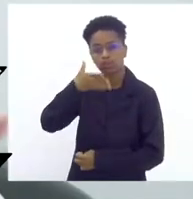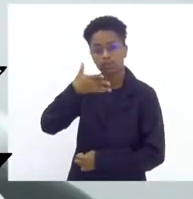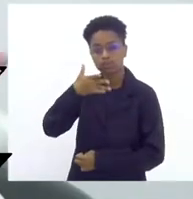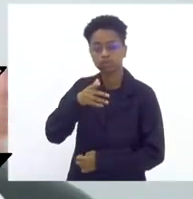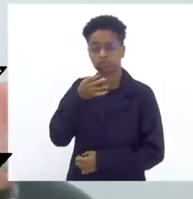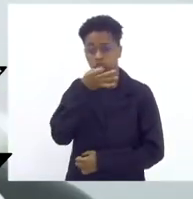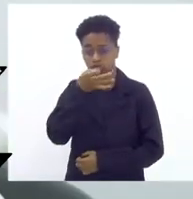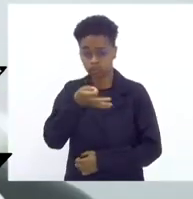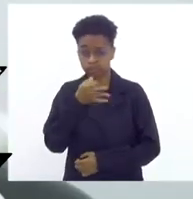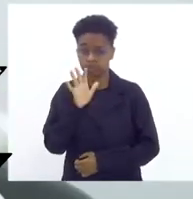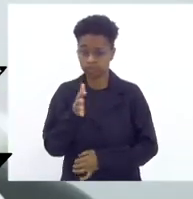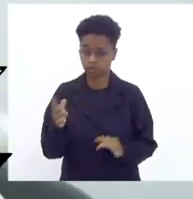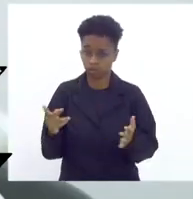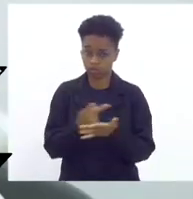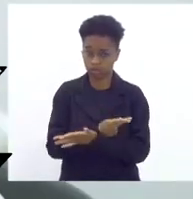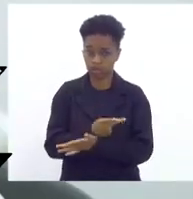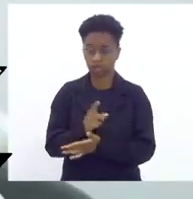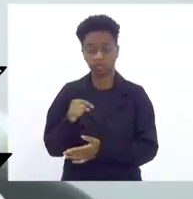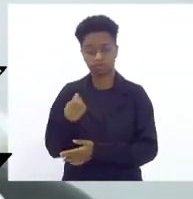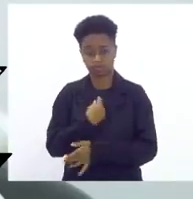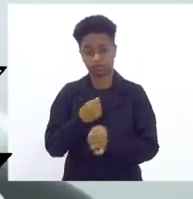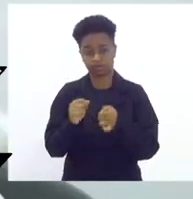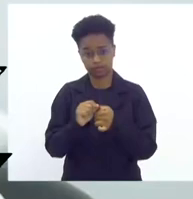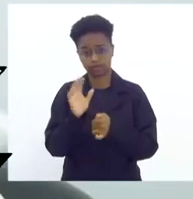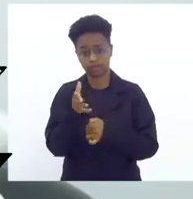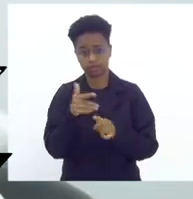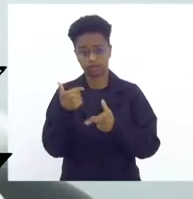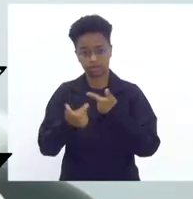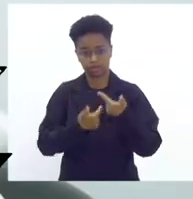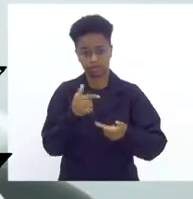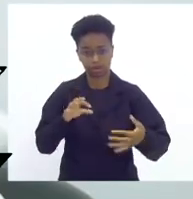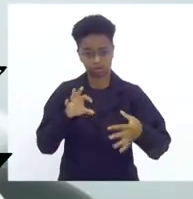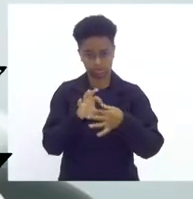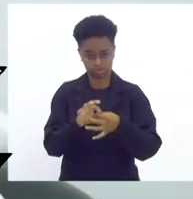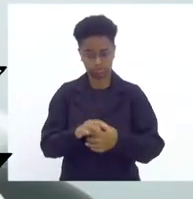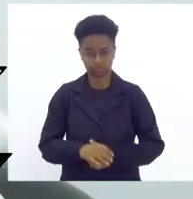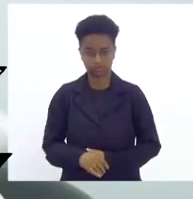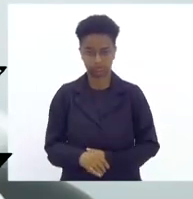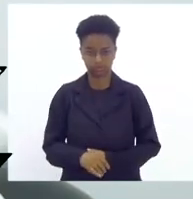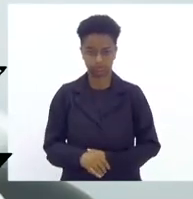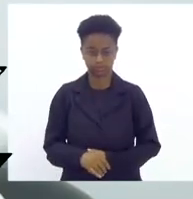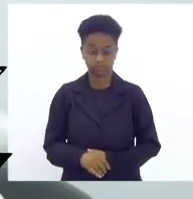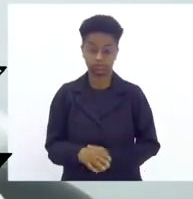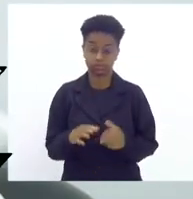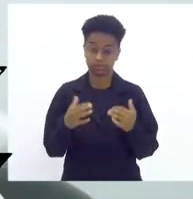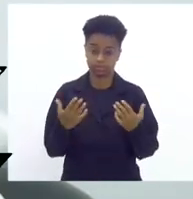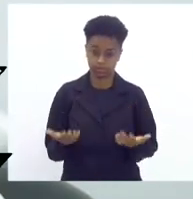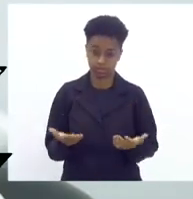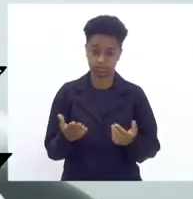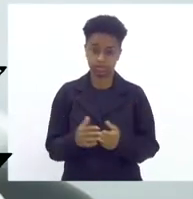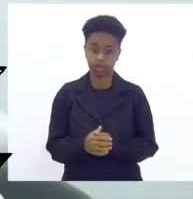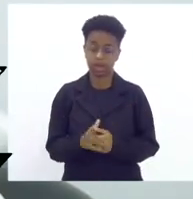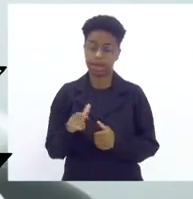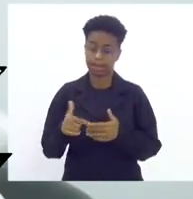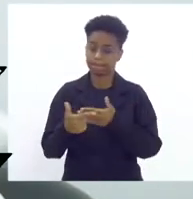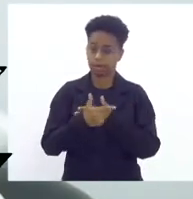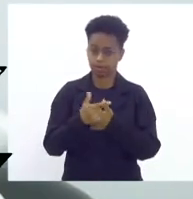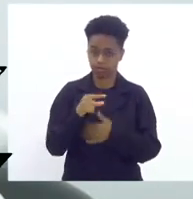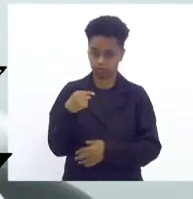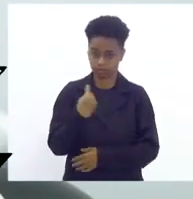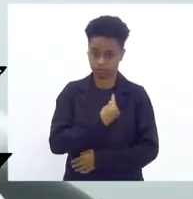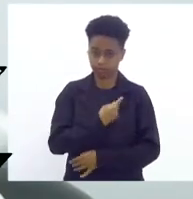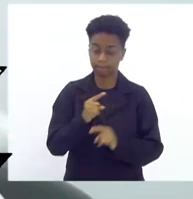isso já é feito essas mesas redondas são feitas esse trabalho em conjunto é feito então é um papel que a gente faz